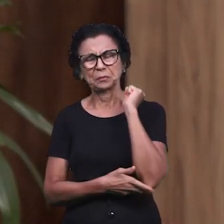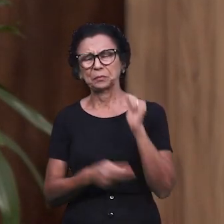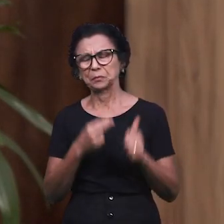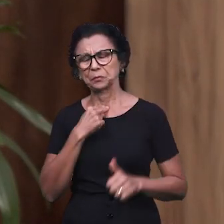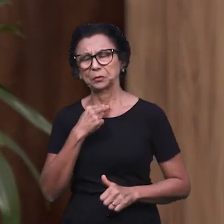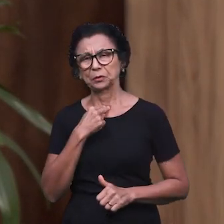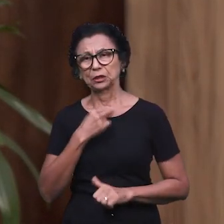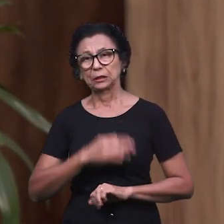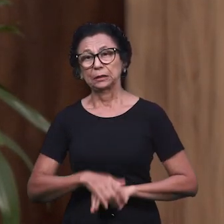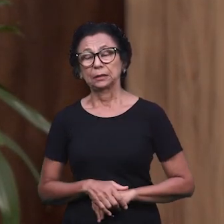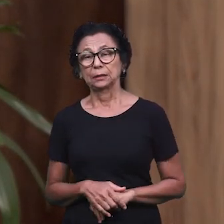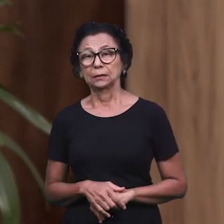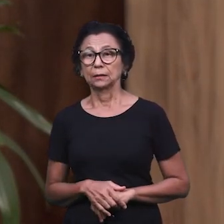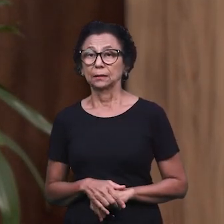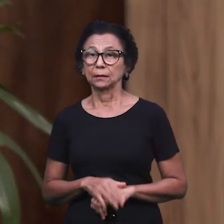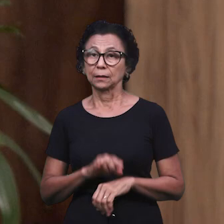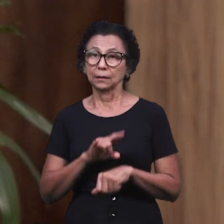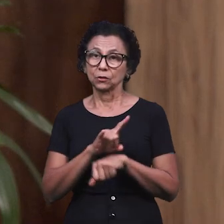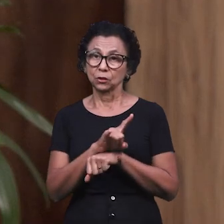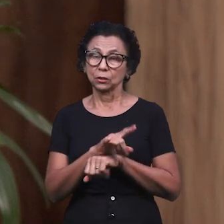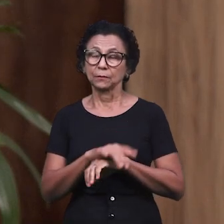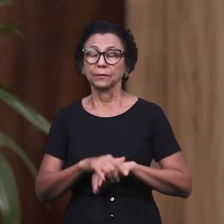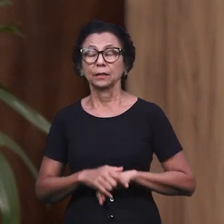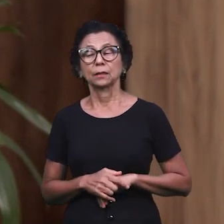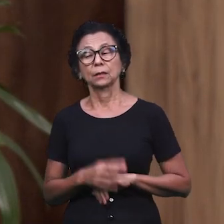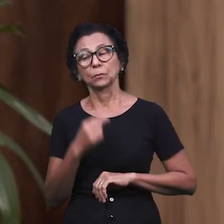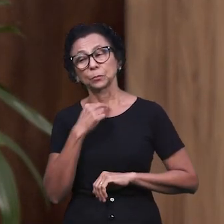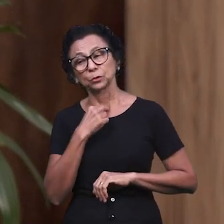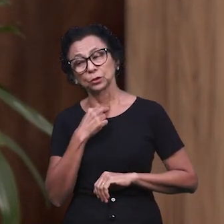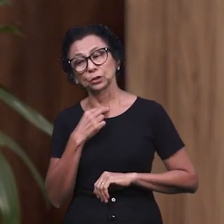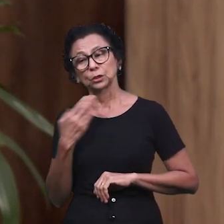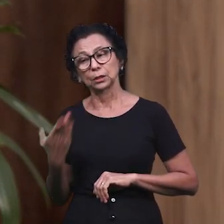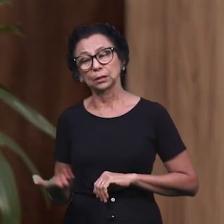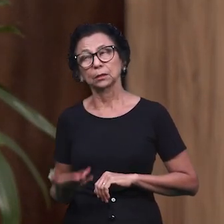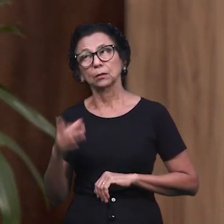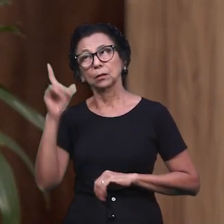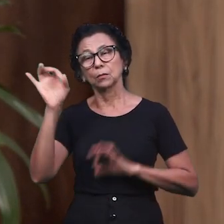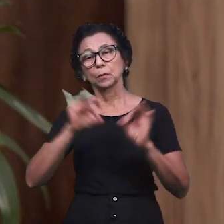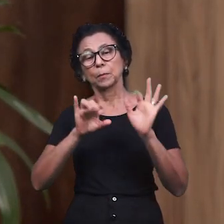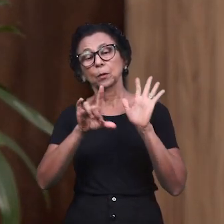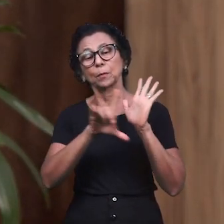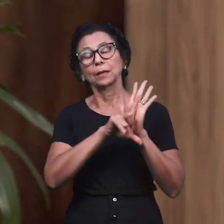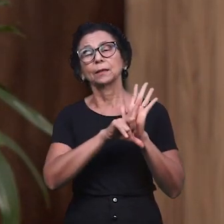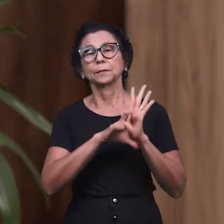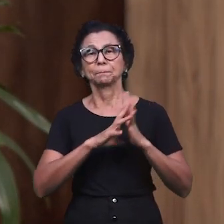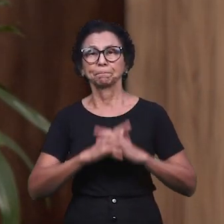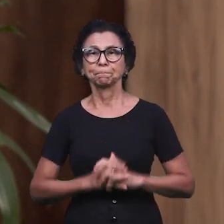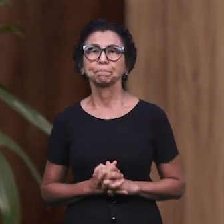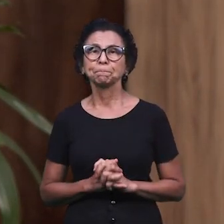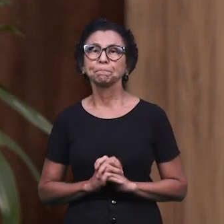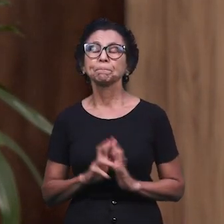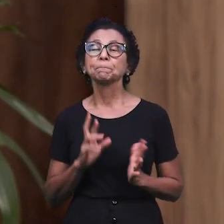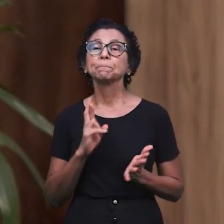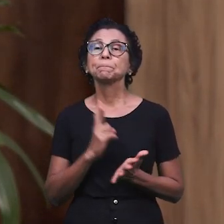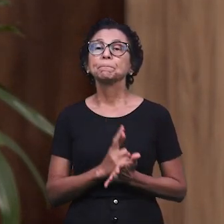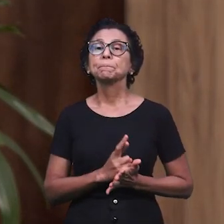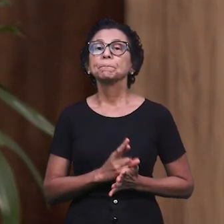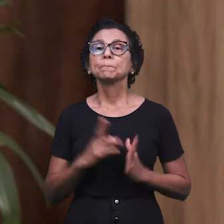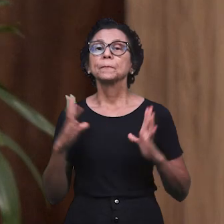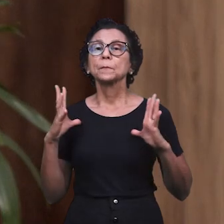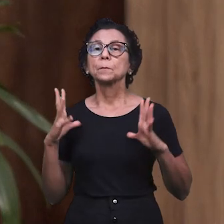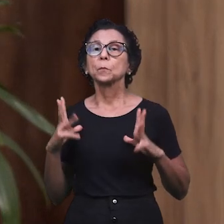Senhor tinha uma lei, como disse aqui, essa é a lei, porque aquilo deveria ser aplicado. Qual o intuito disso? Trazer purificação